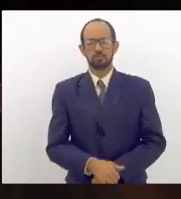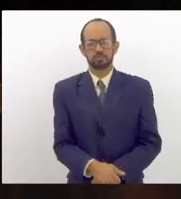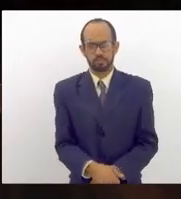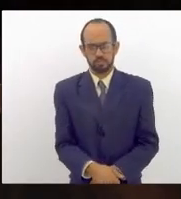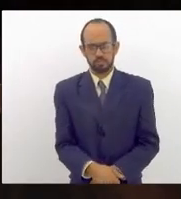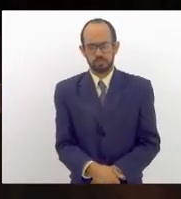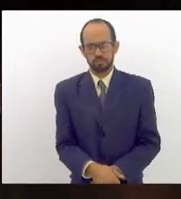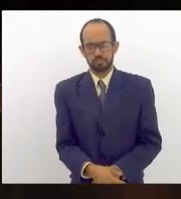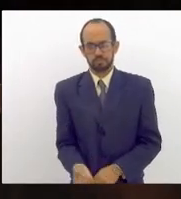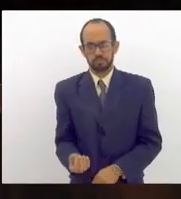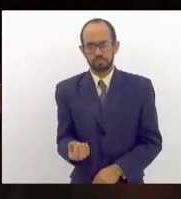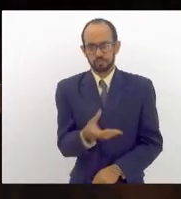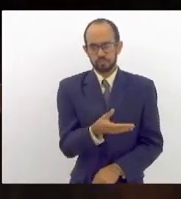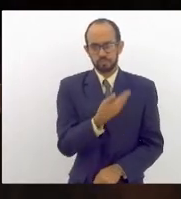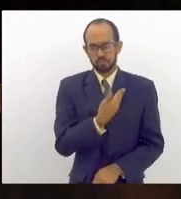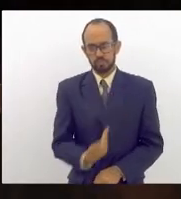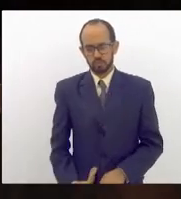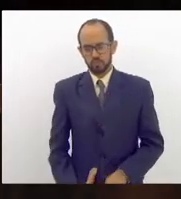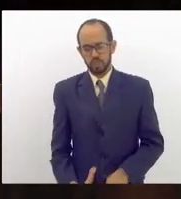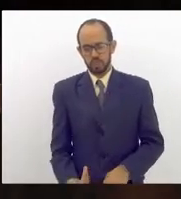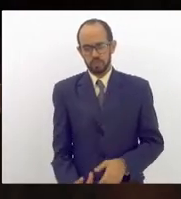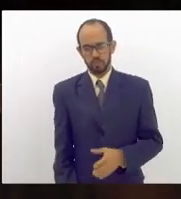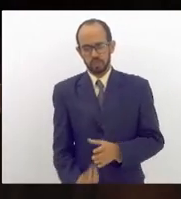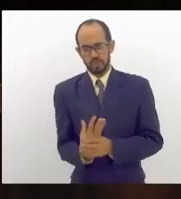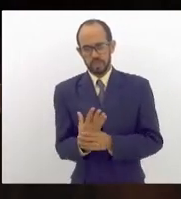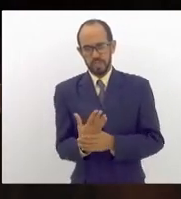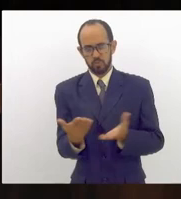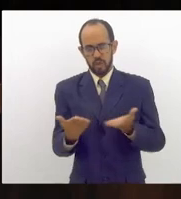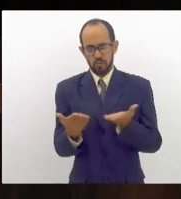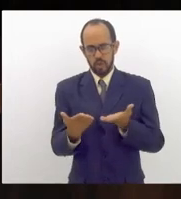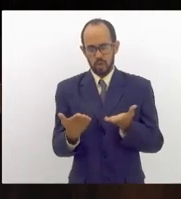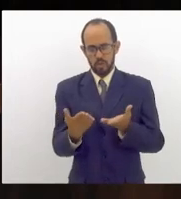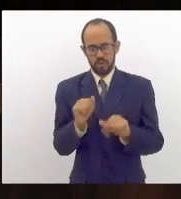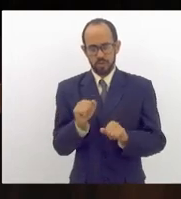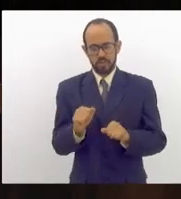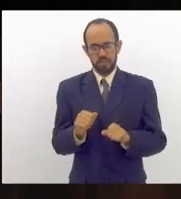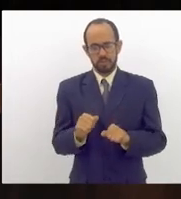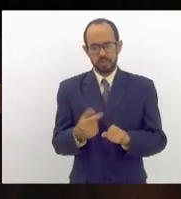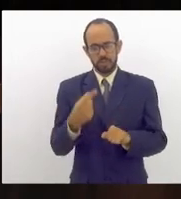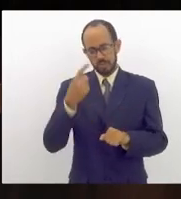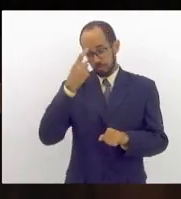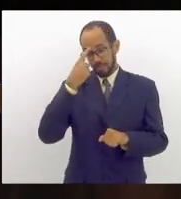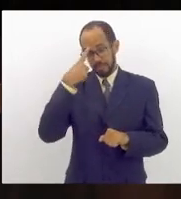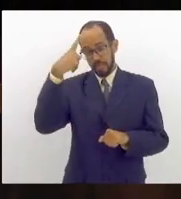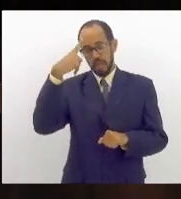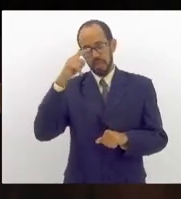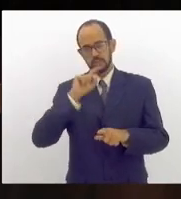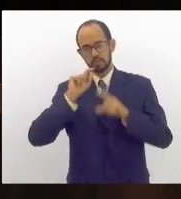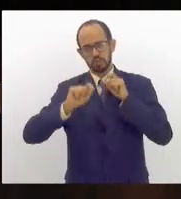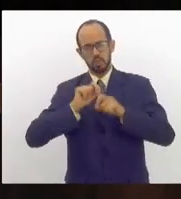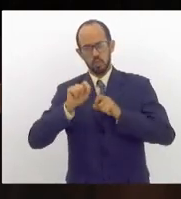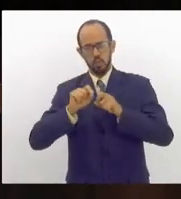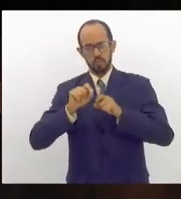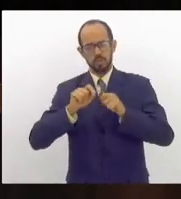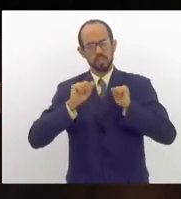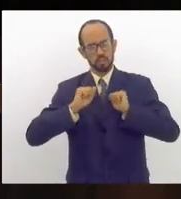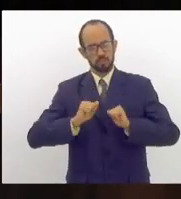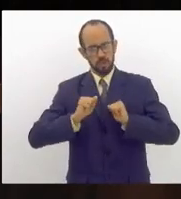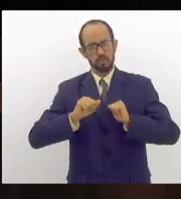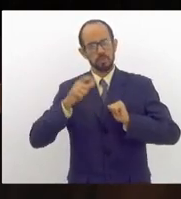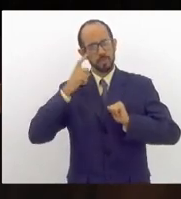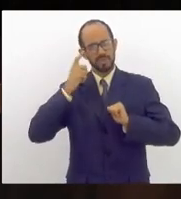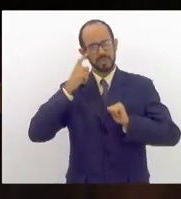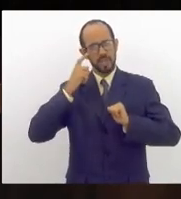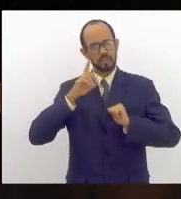esse novo governo que vem é vem nos dar uma uma luz para que a gente possa pensar em dias melhores que